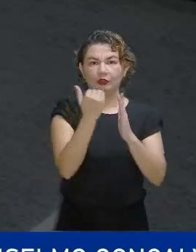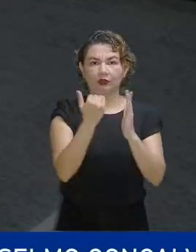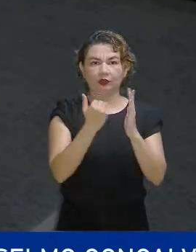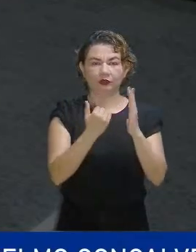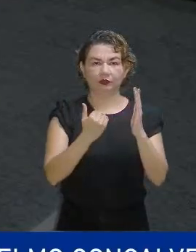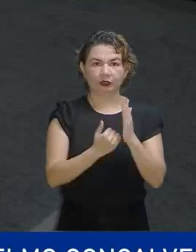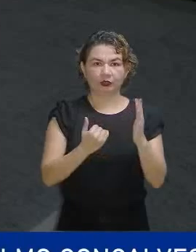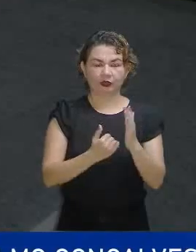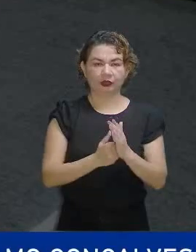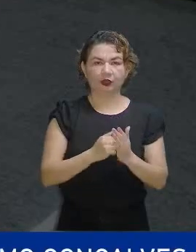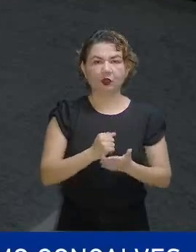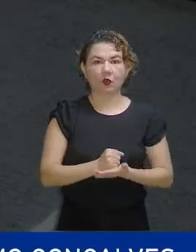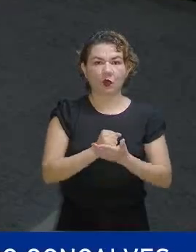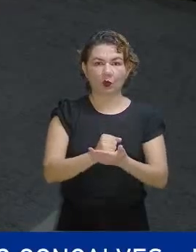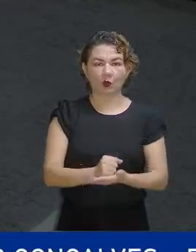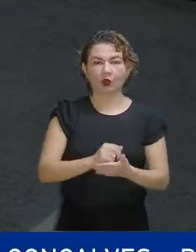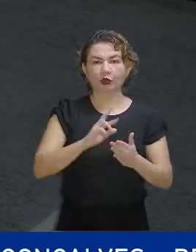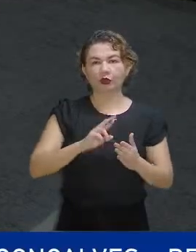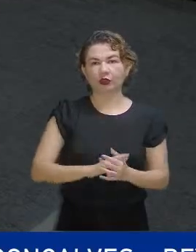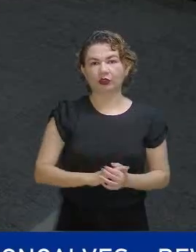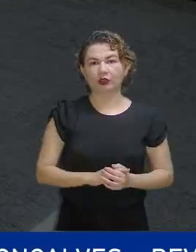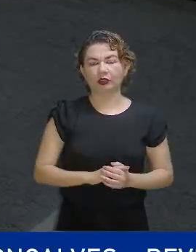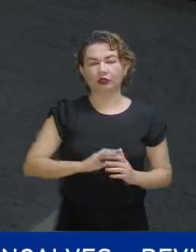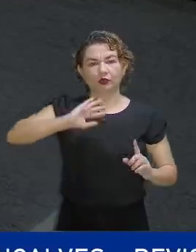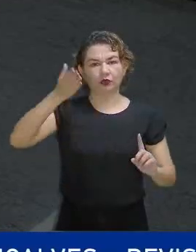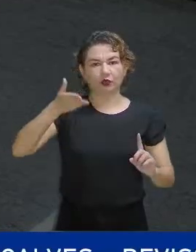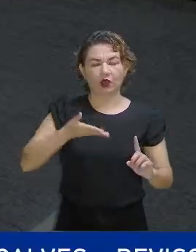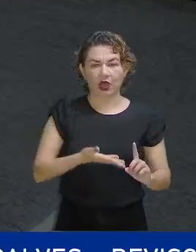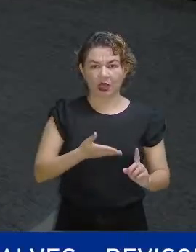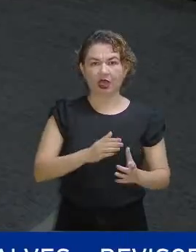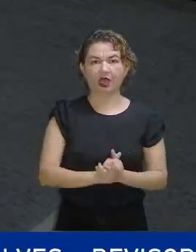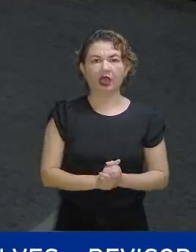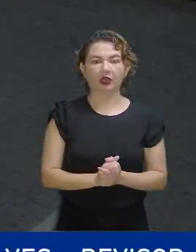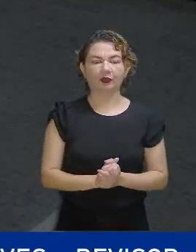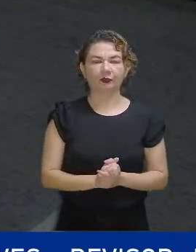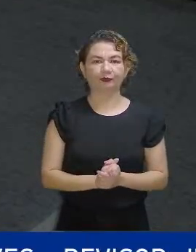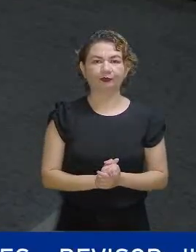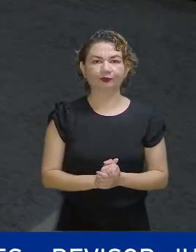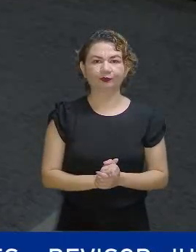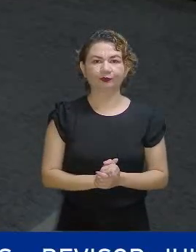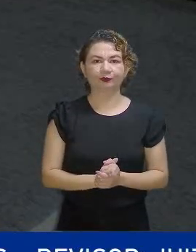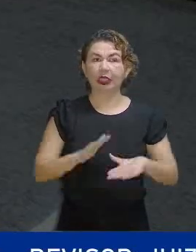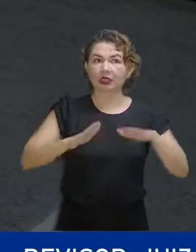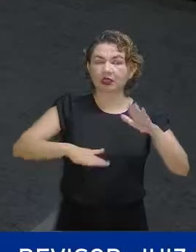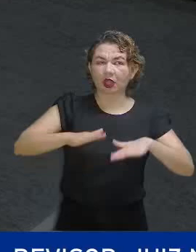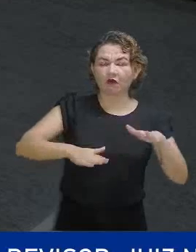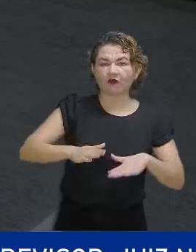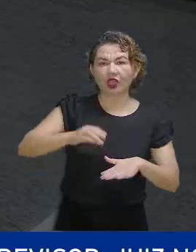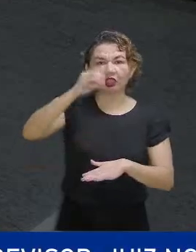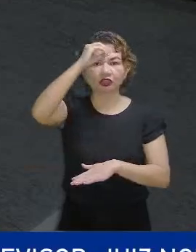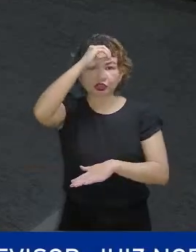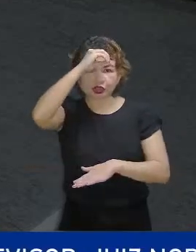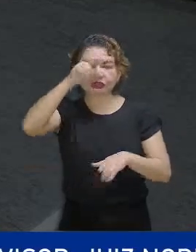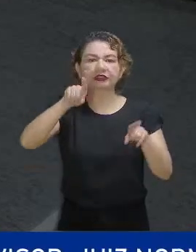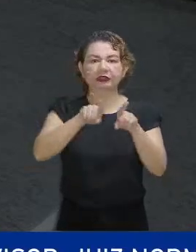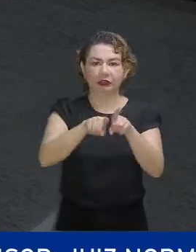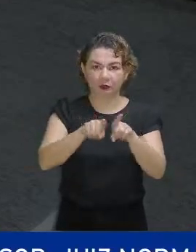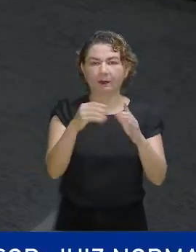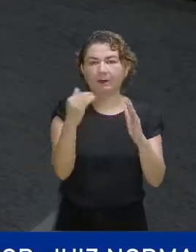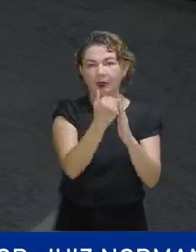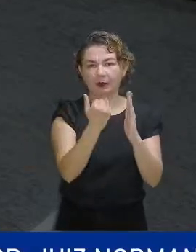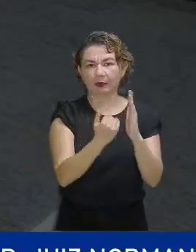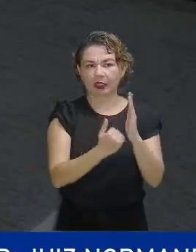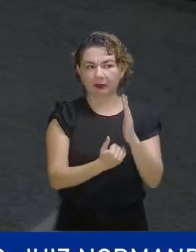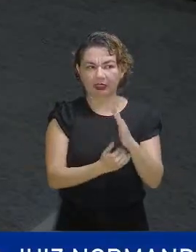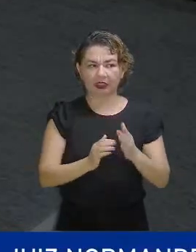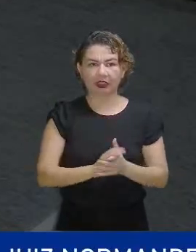indúbio pro réu e na presunção de inocência, por se tratar de conduta atípica. nas contrarrazões, a promotoria eleitoral perante